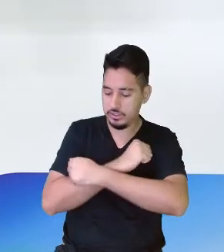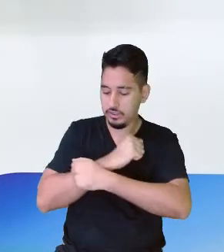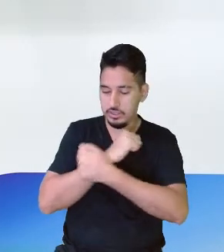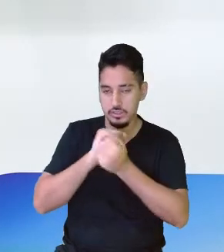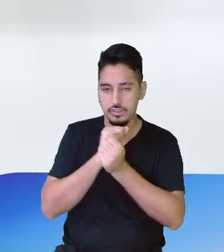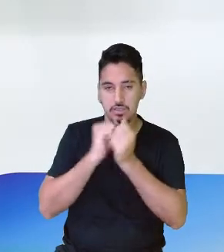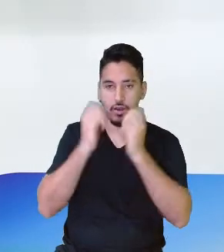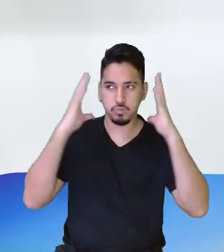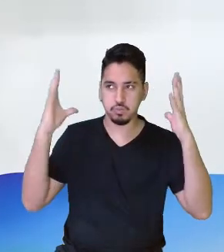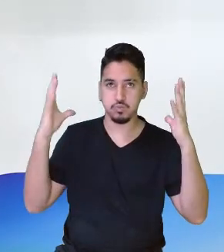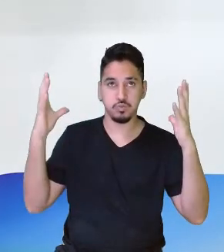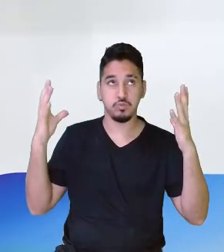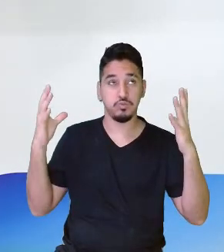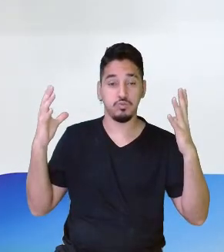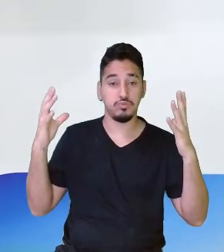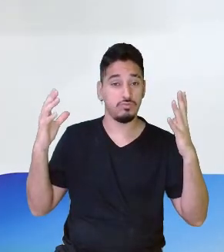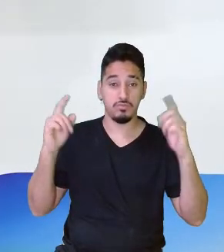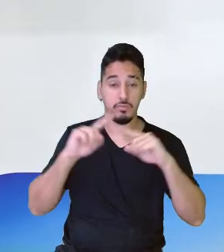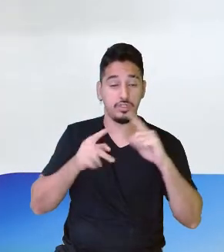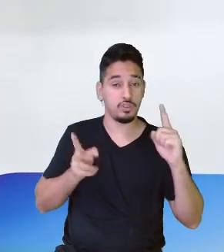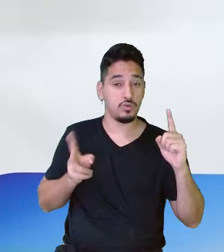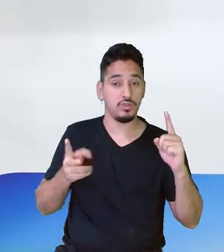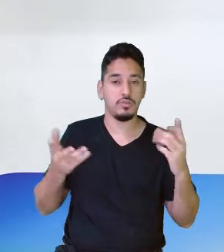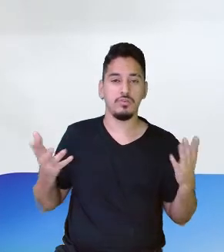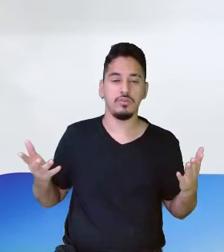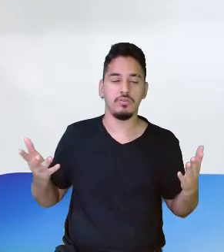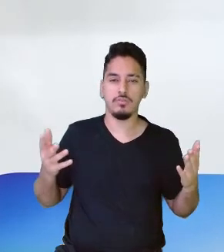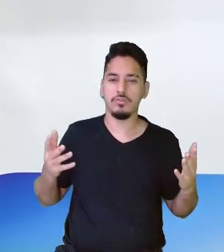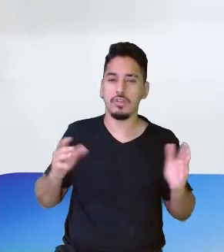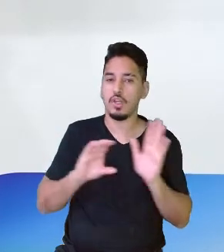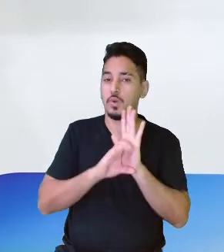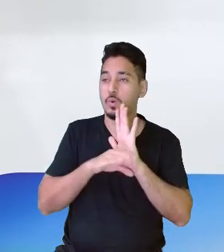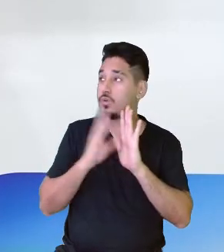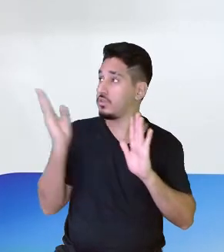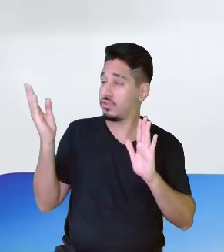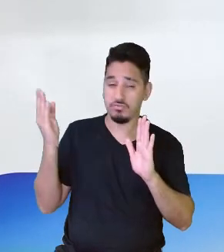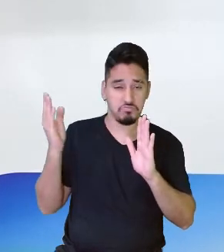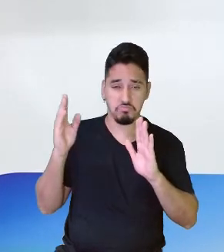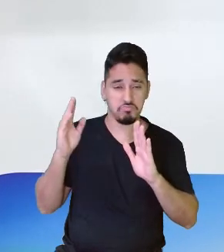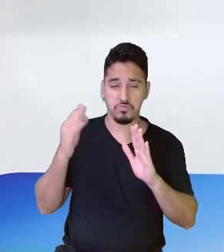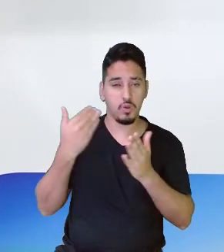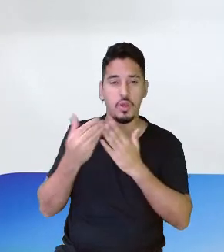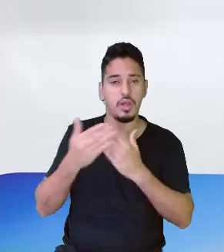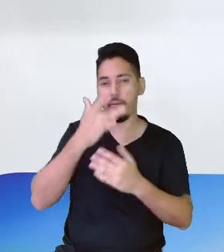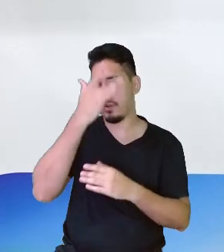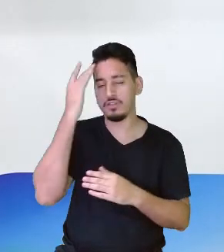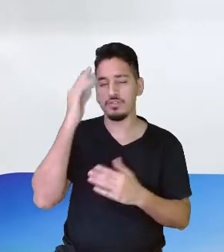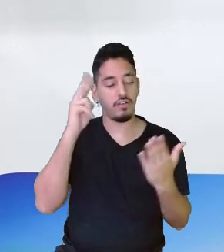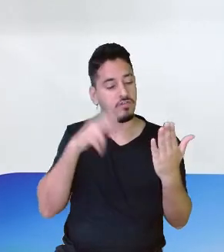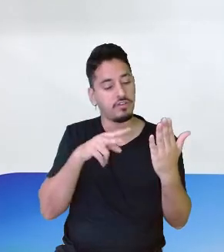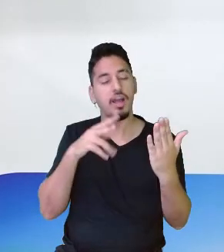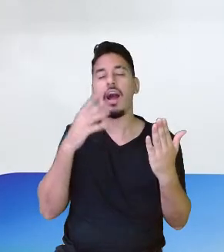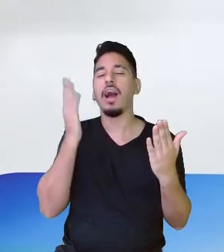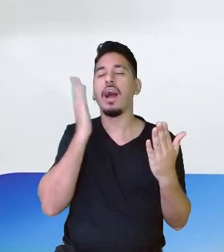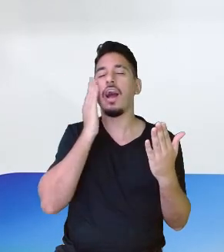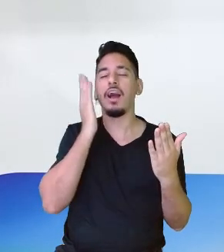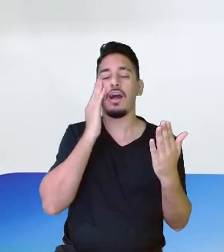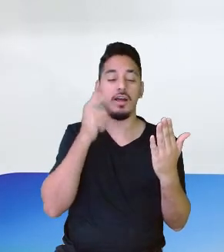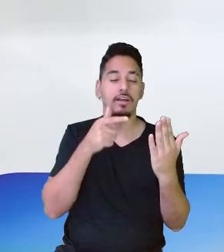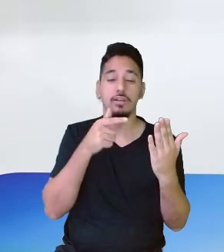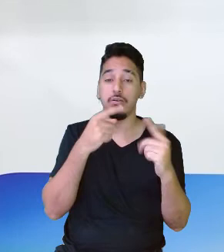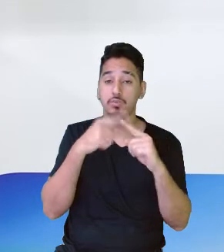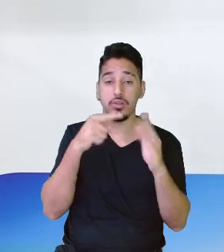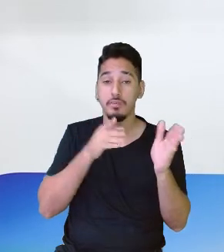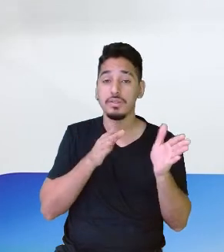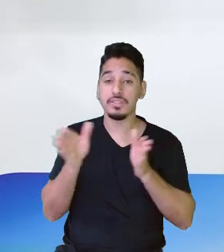vida. E esse conceito, ele independe da geração. Ele é muito mais acessível